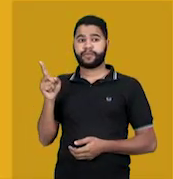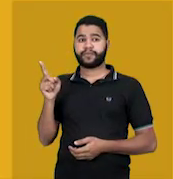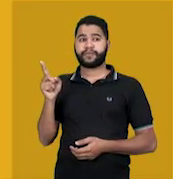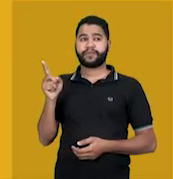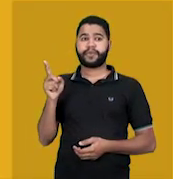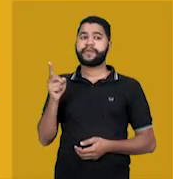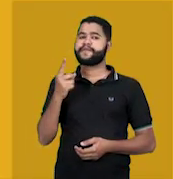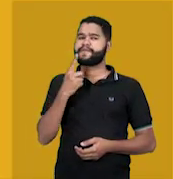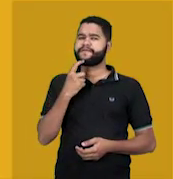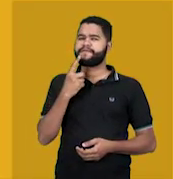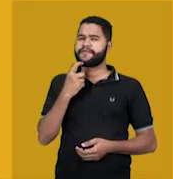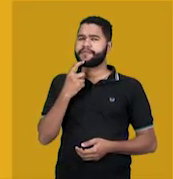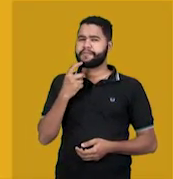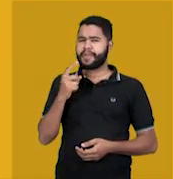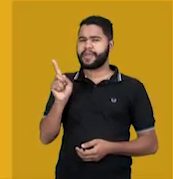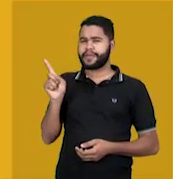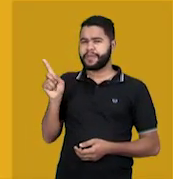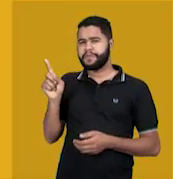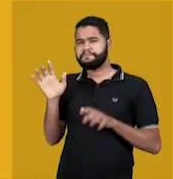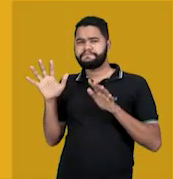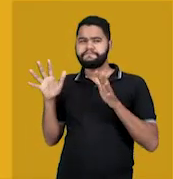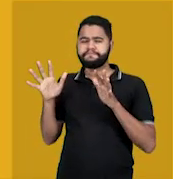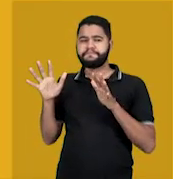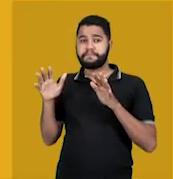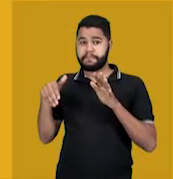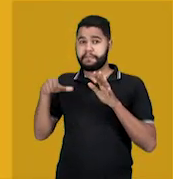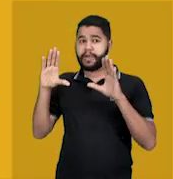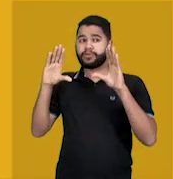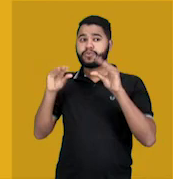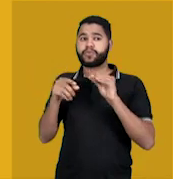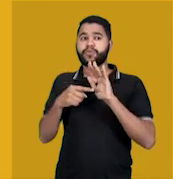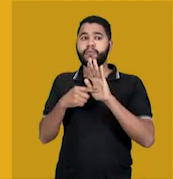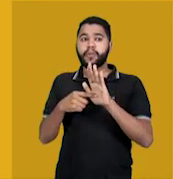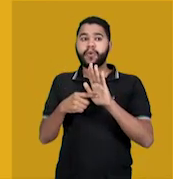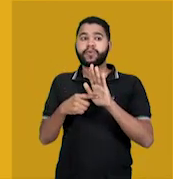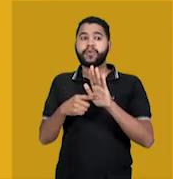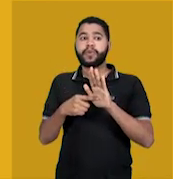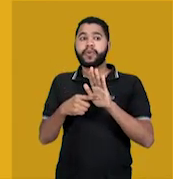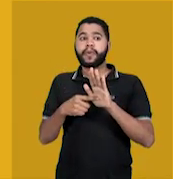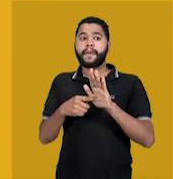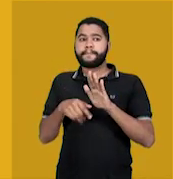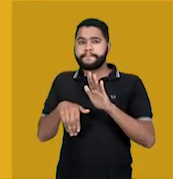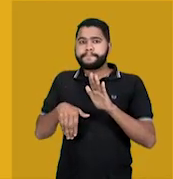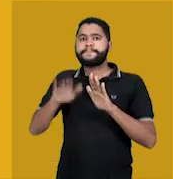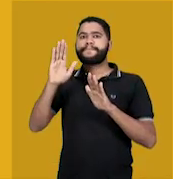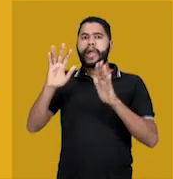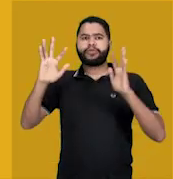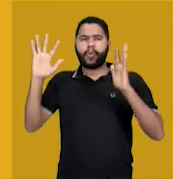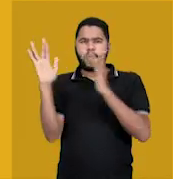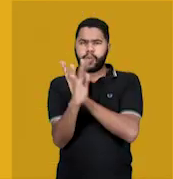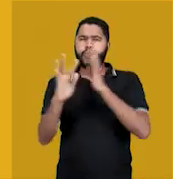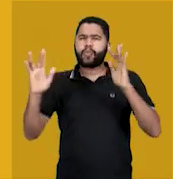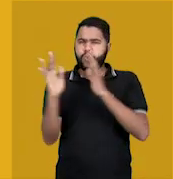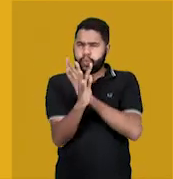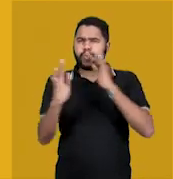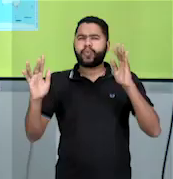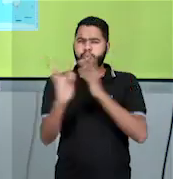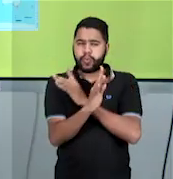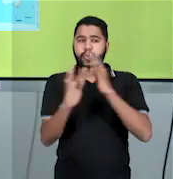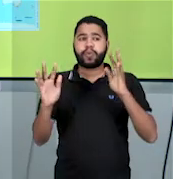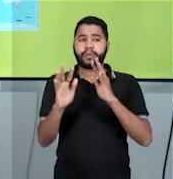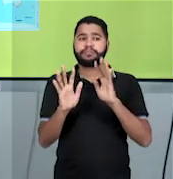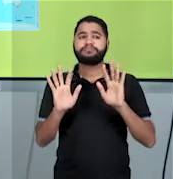mais avermelhada, né, esse tom mais escuro, representa as regiões onde você tem uma concentração populacional muito grande.